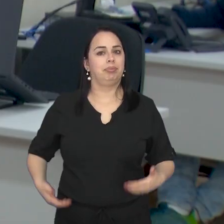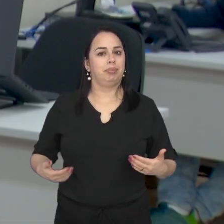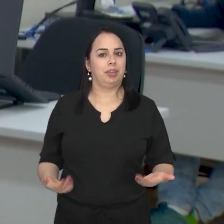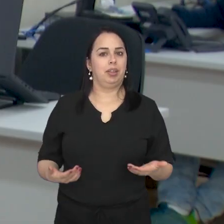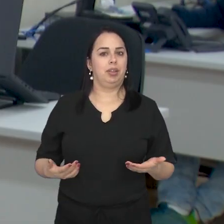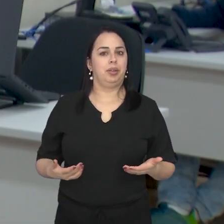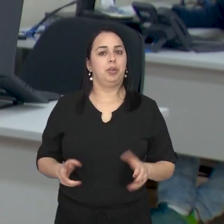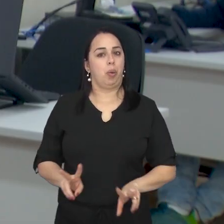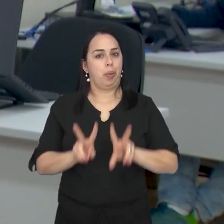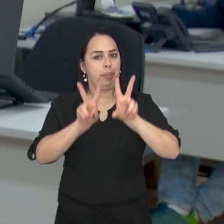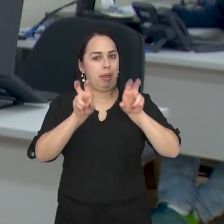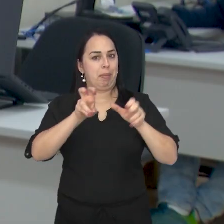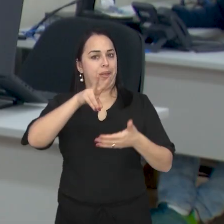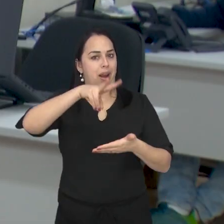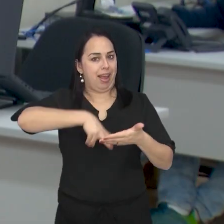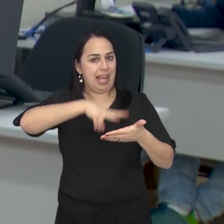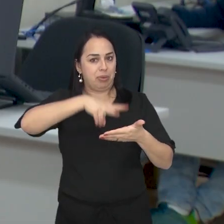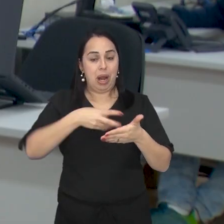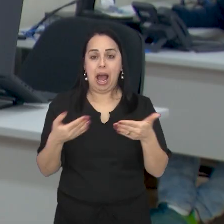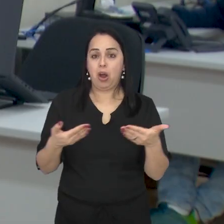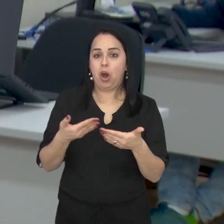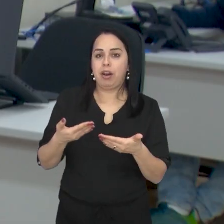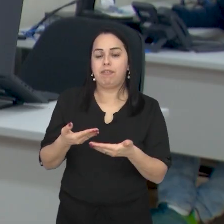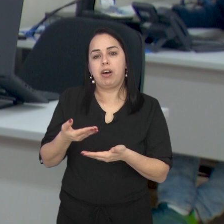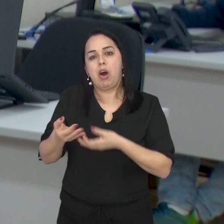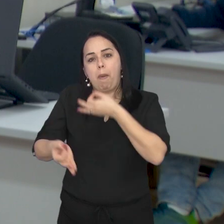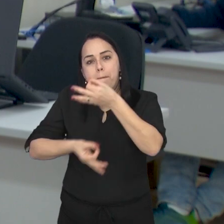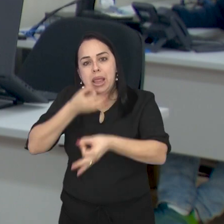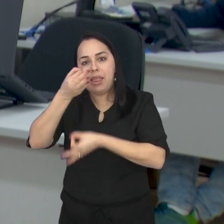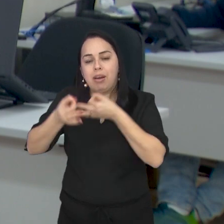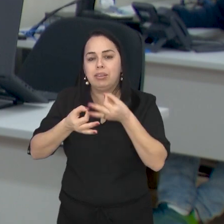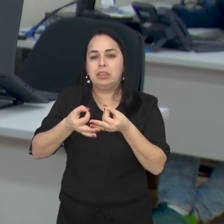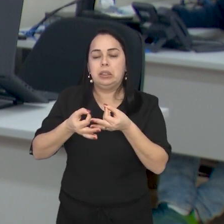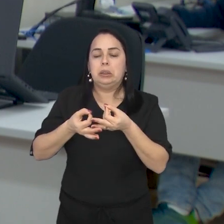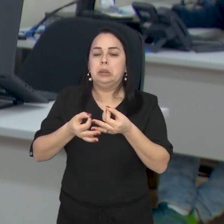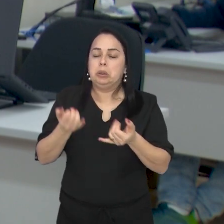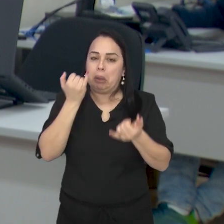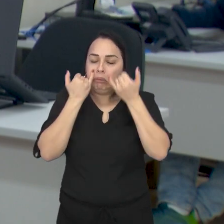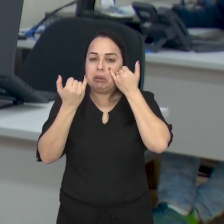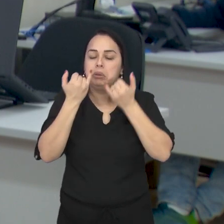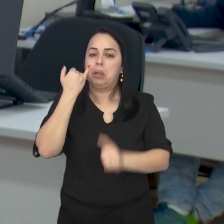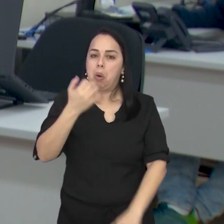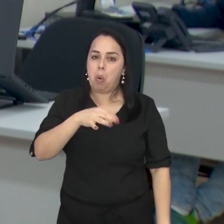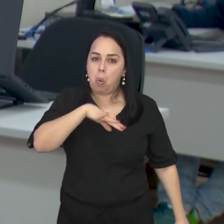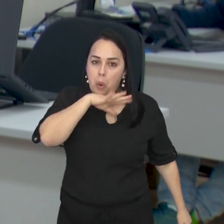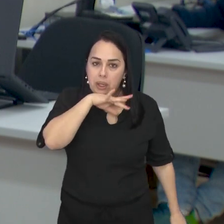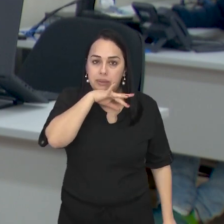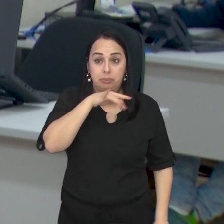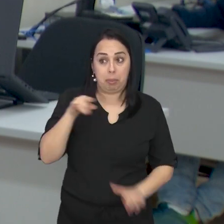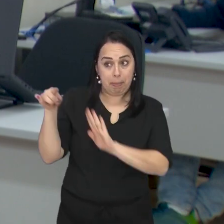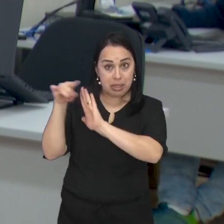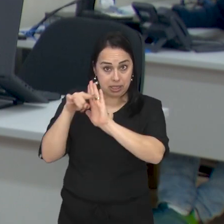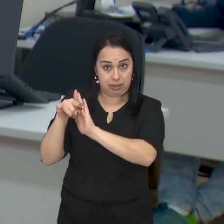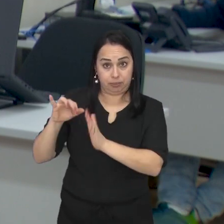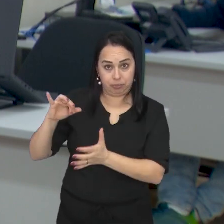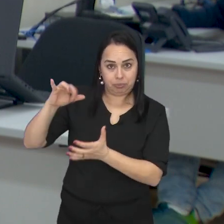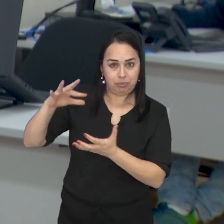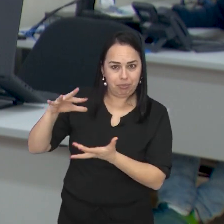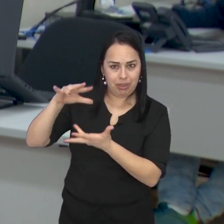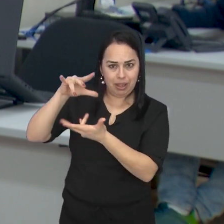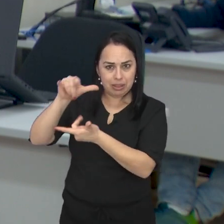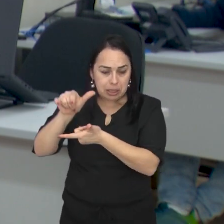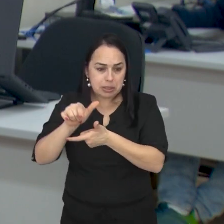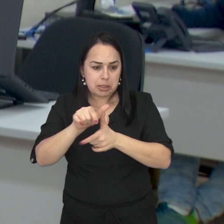E voltando no tema da leitura, agora a gente comenta sobre uma notícia nada positiva. Uma pesquisa internacional que